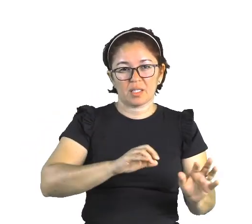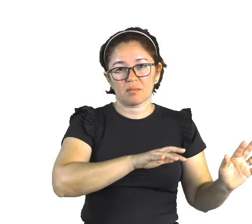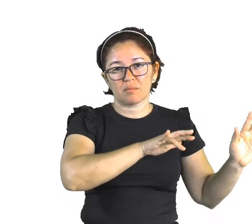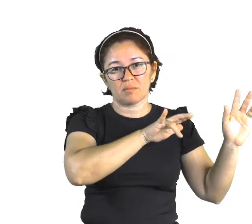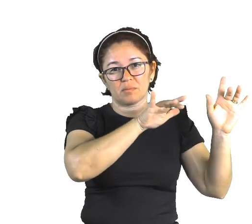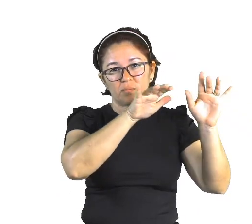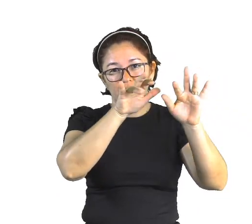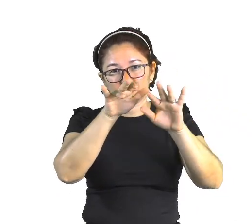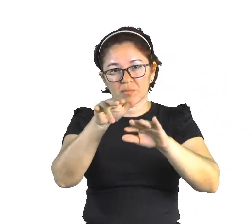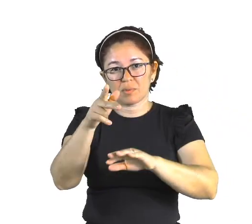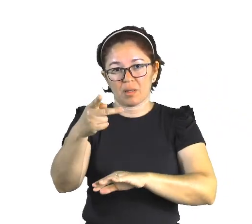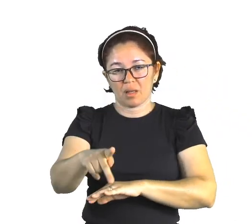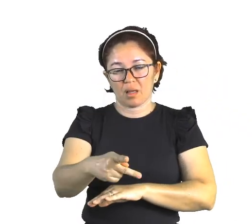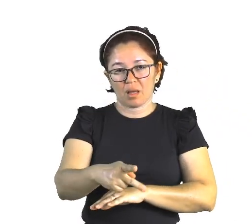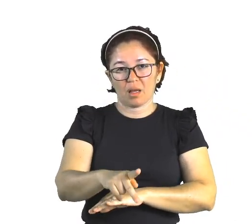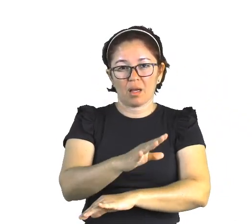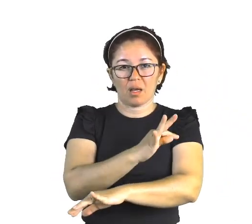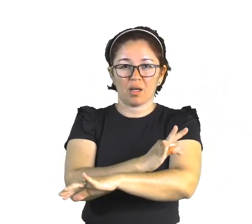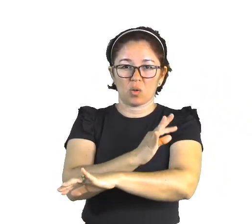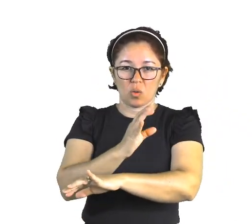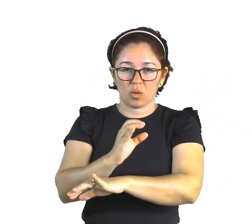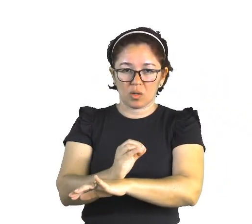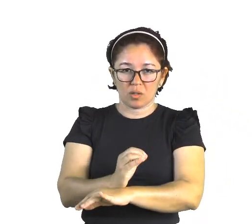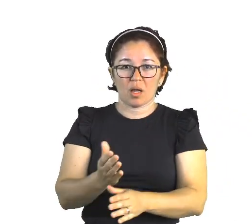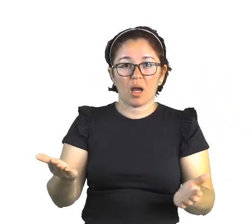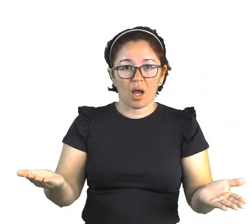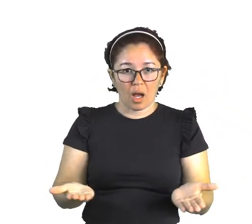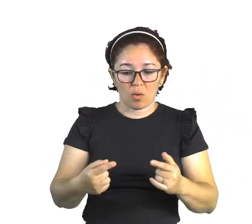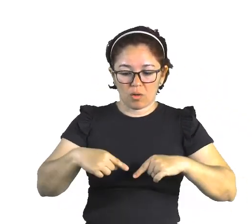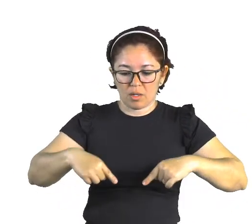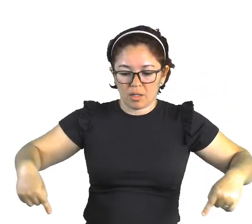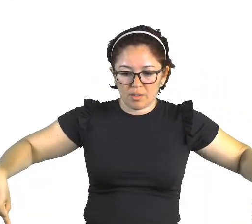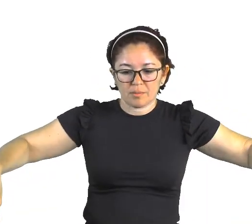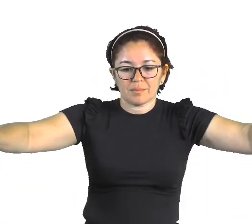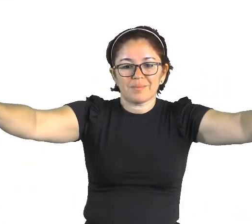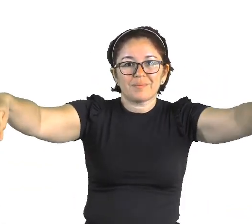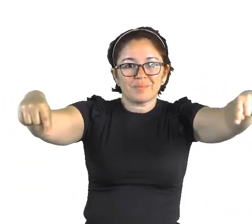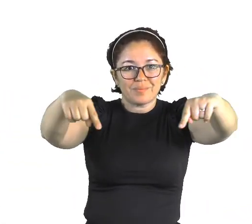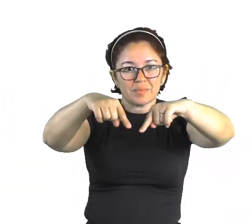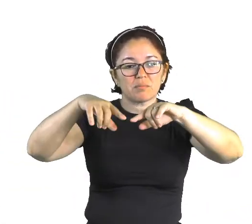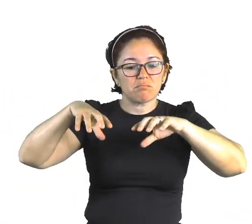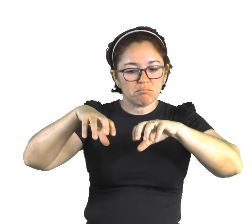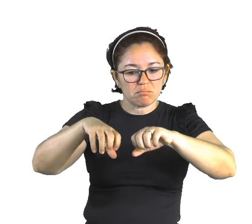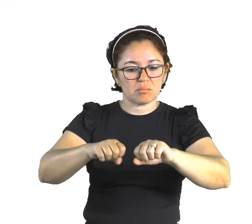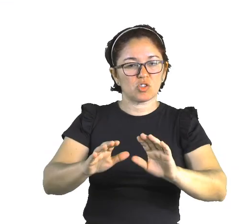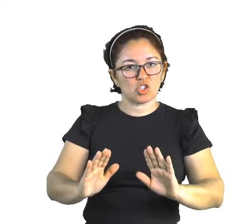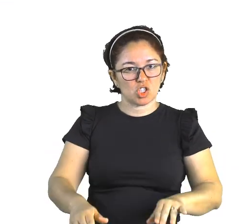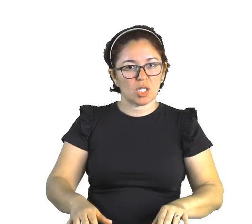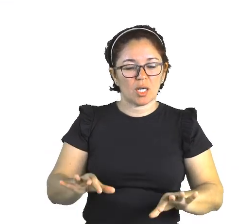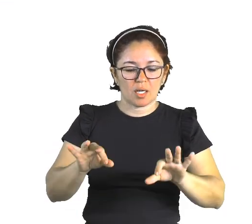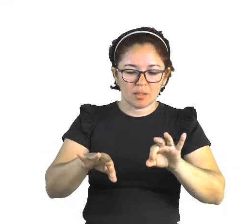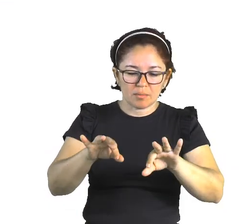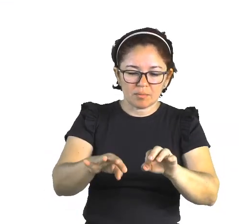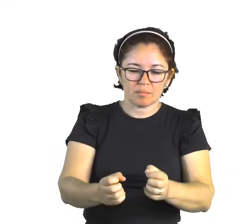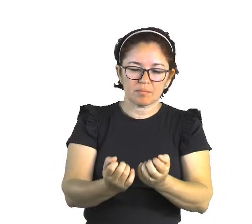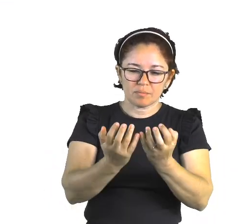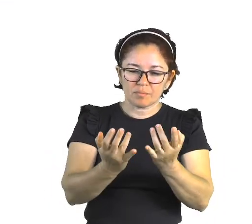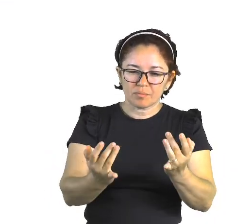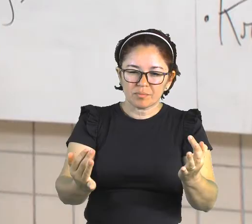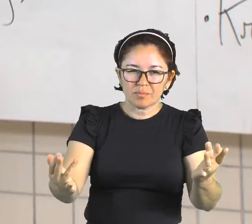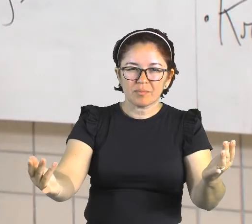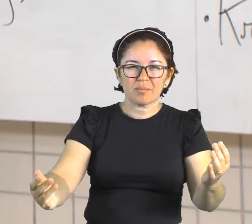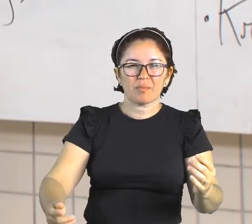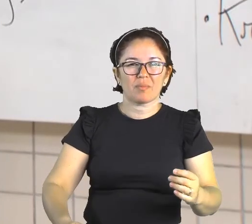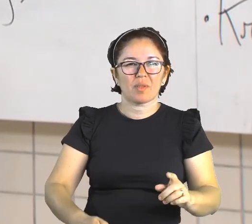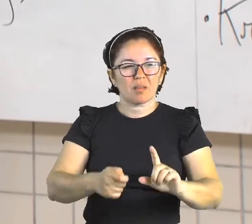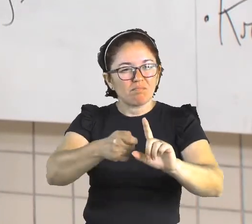demarcada para poderem cultivarem seus produtos agrícolas, sua caça e sua pesca. É